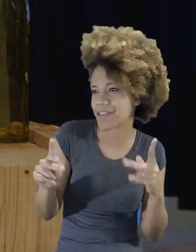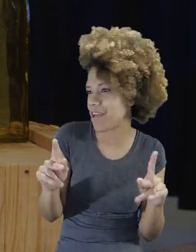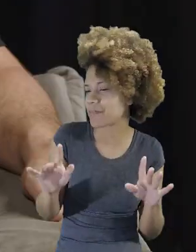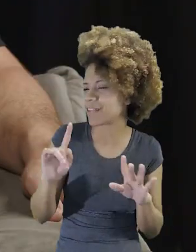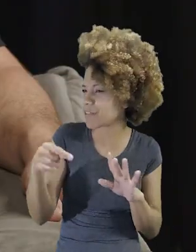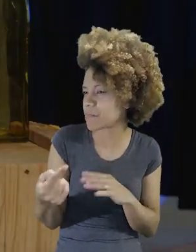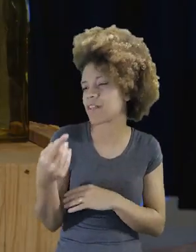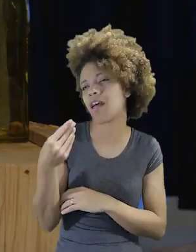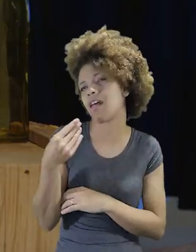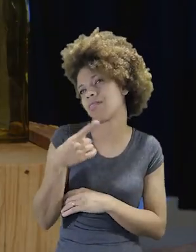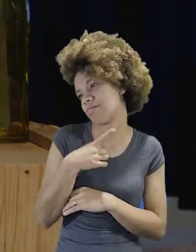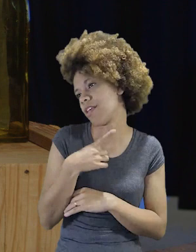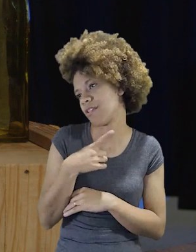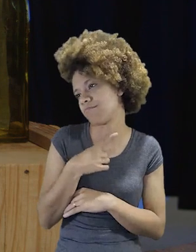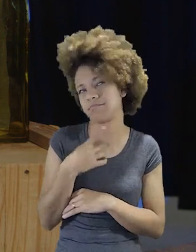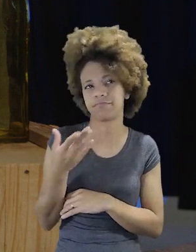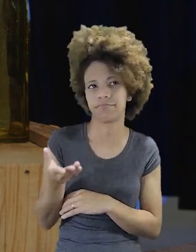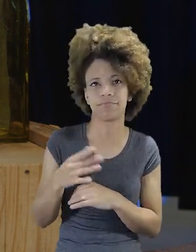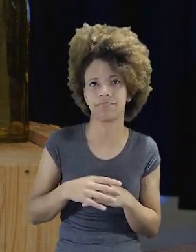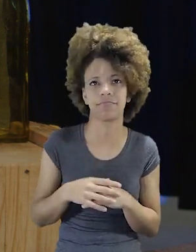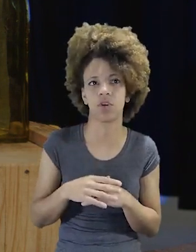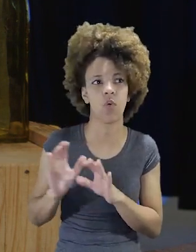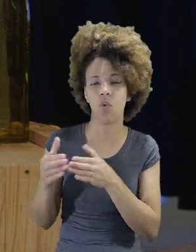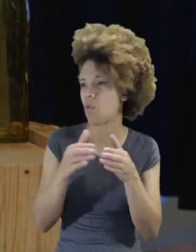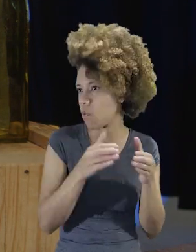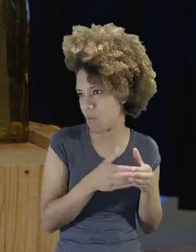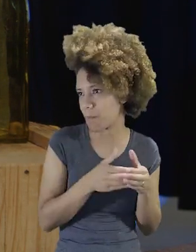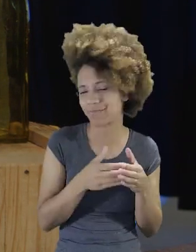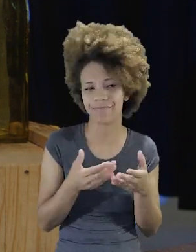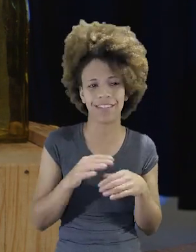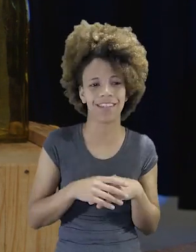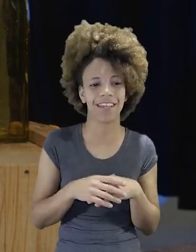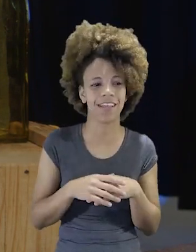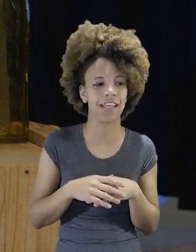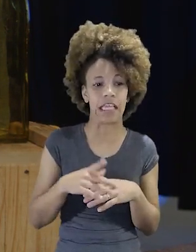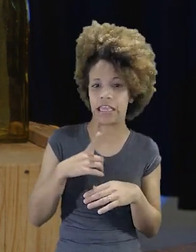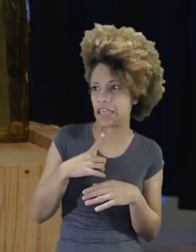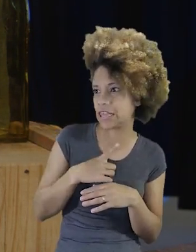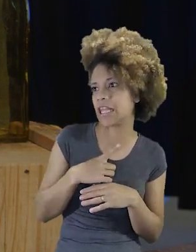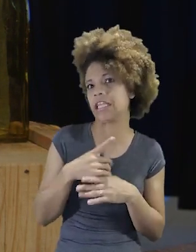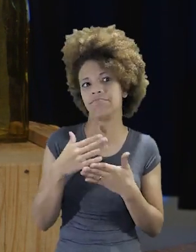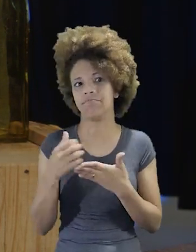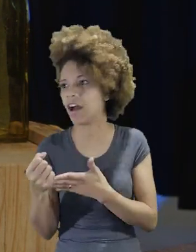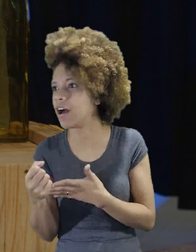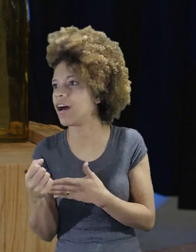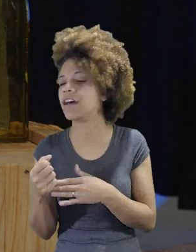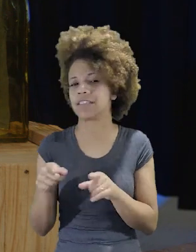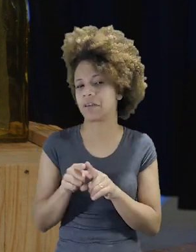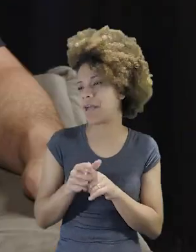tá ligado E aí depois aí tem né aí depois você vem né com grupos que vão tentando salvar novamente